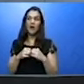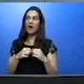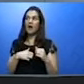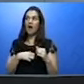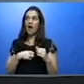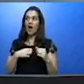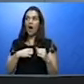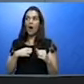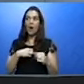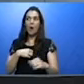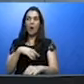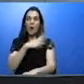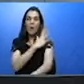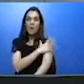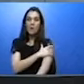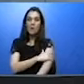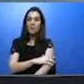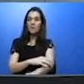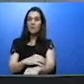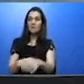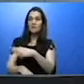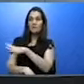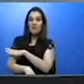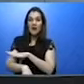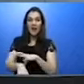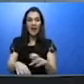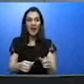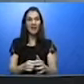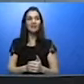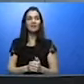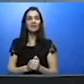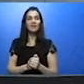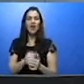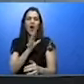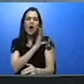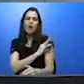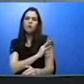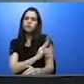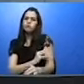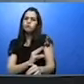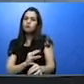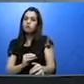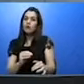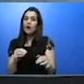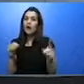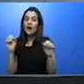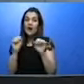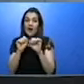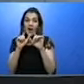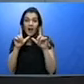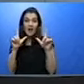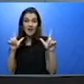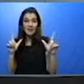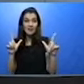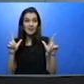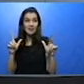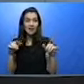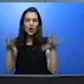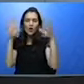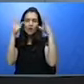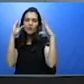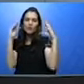né? Parece um tecido mais grosso, mais encorpado, com véu. O cabelo está preso, com